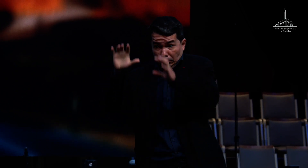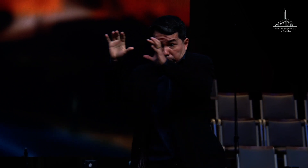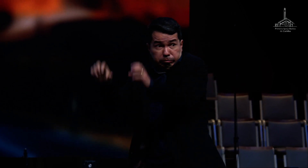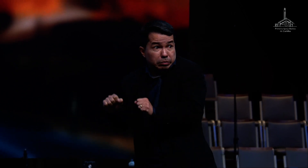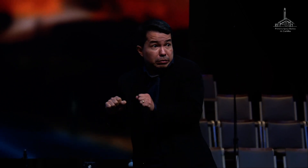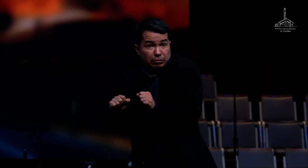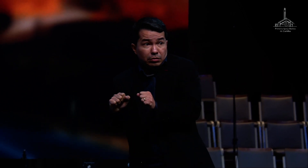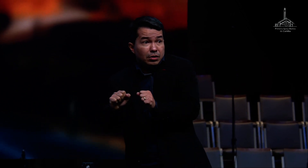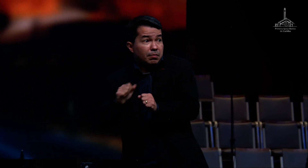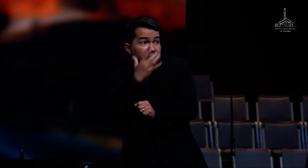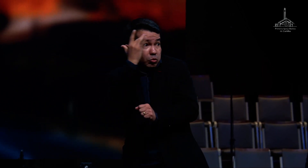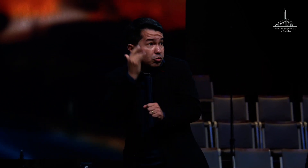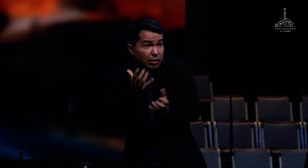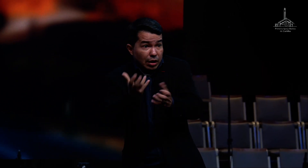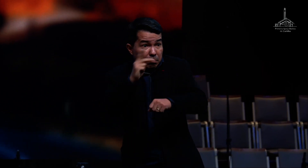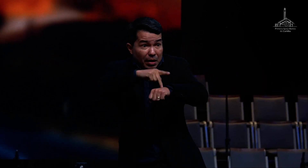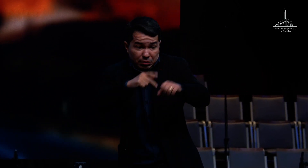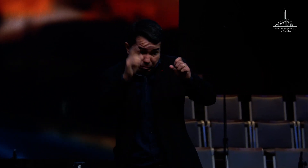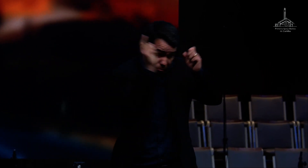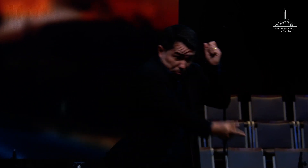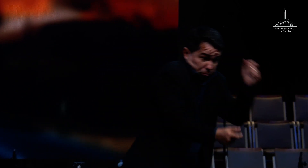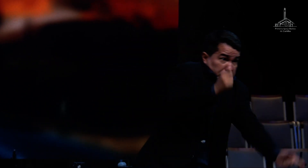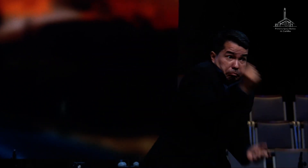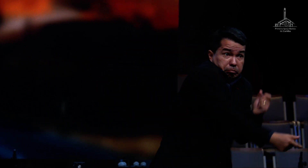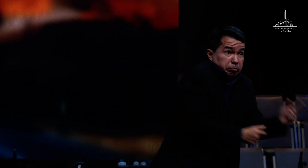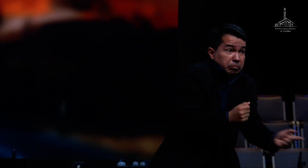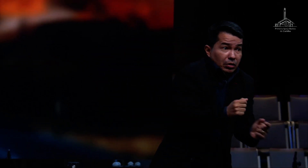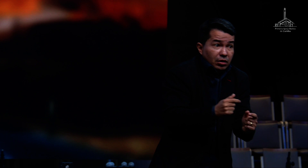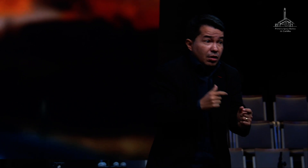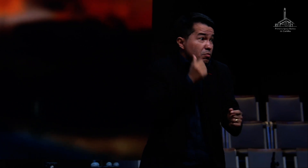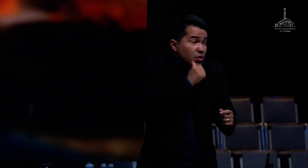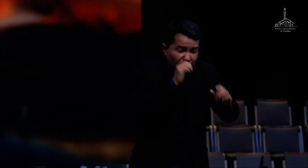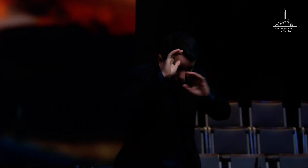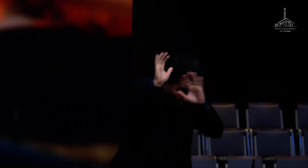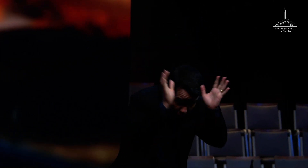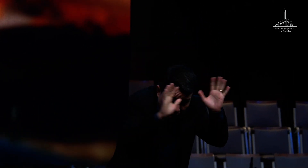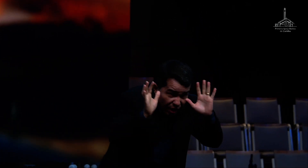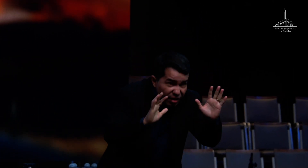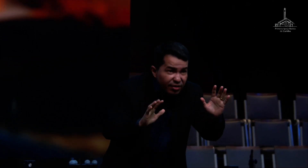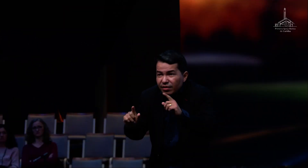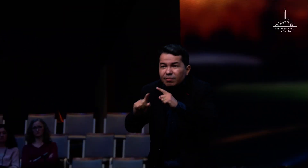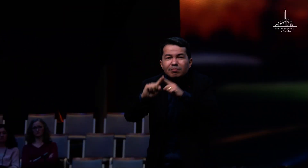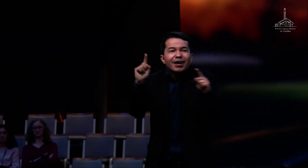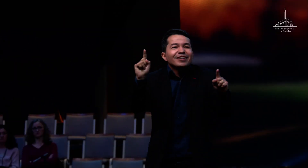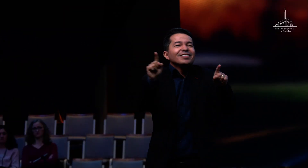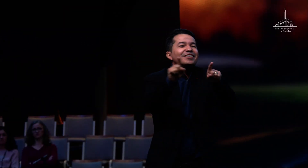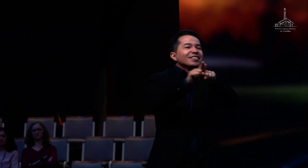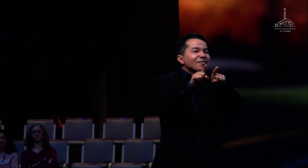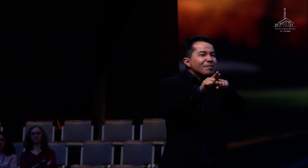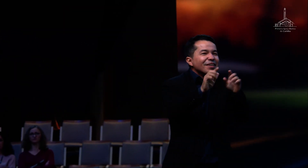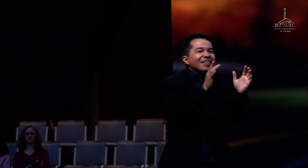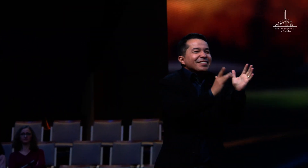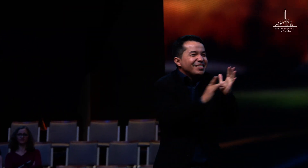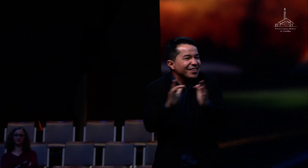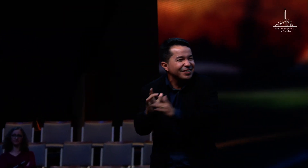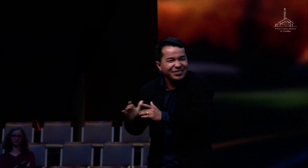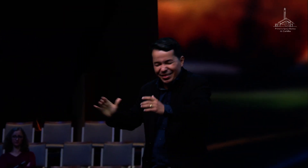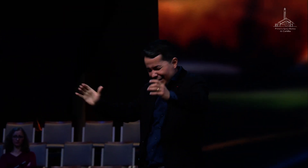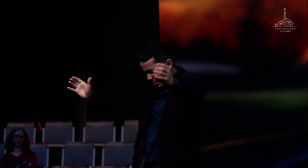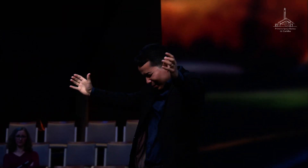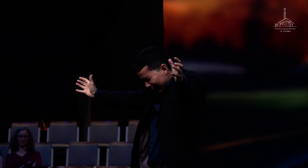em adultério. Então, os mestres da lei, aquelas pessoas, queriam apedrejá-la. E a mulher estava ali se protegendo,